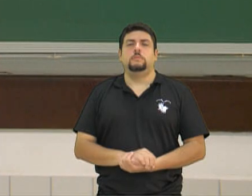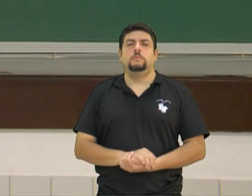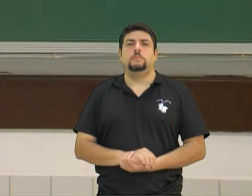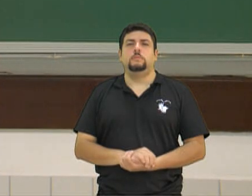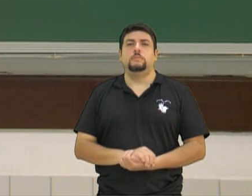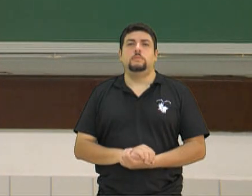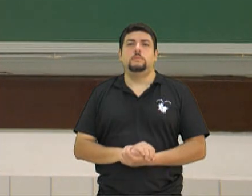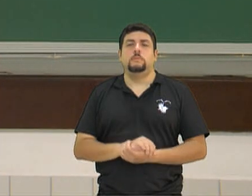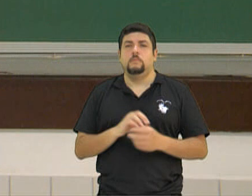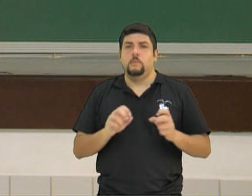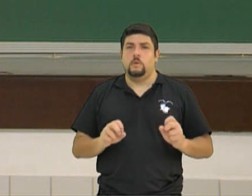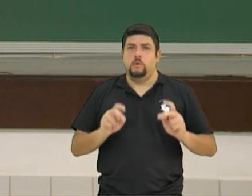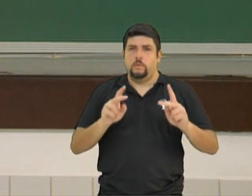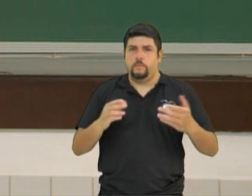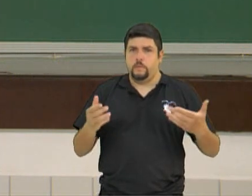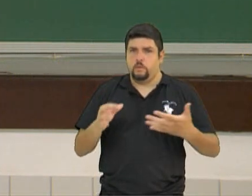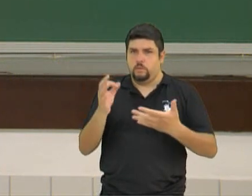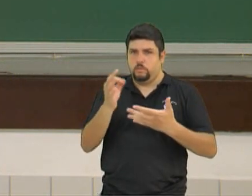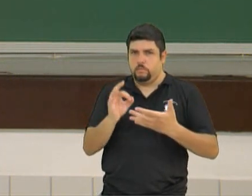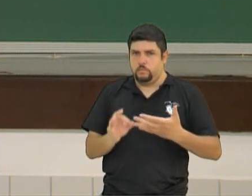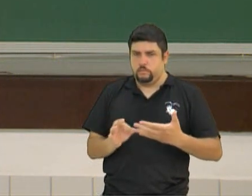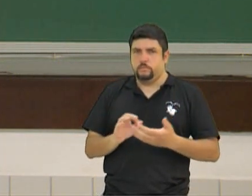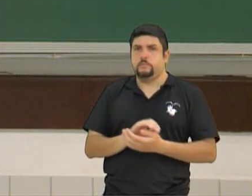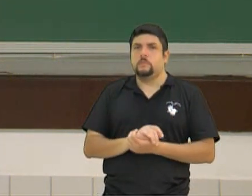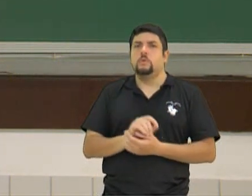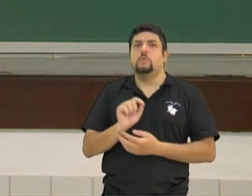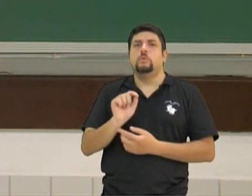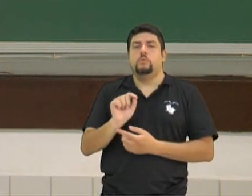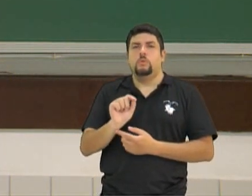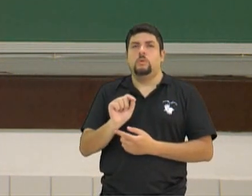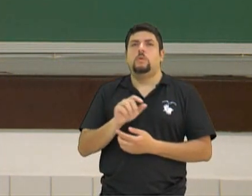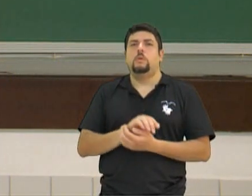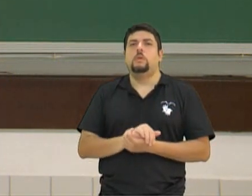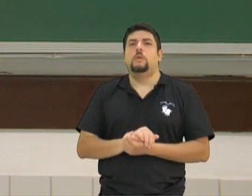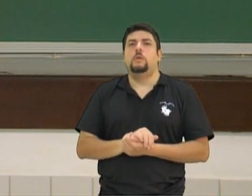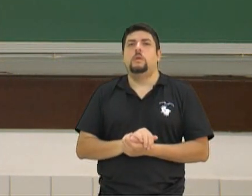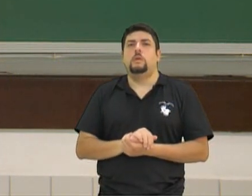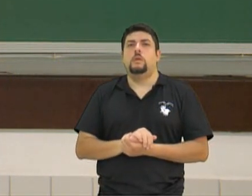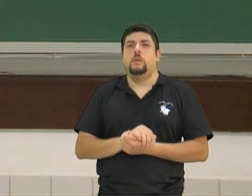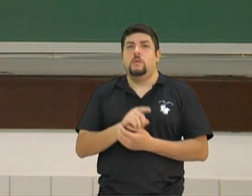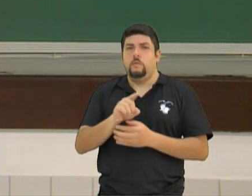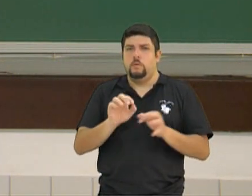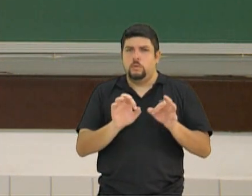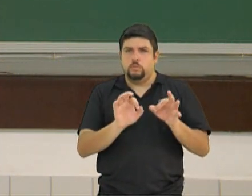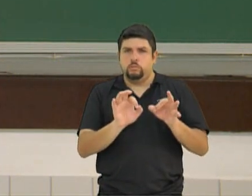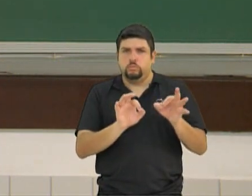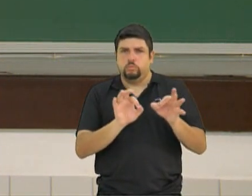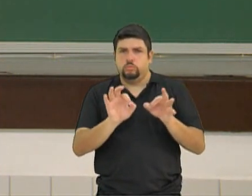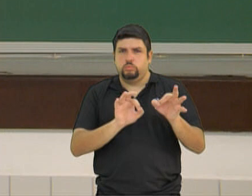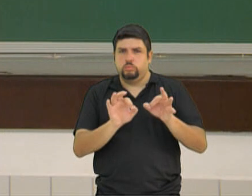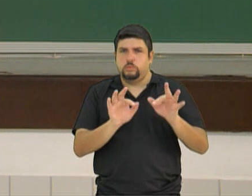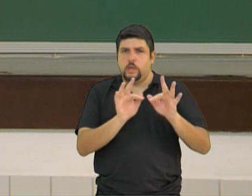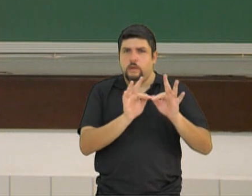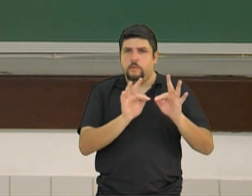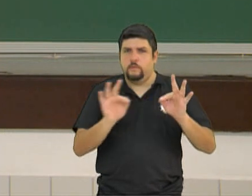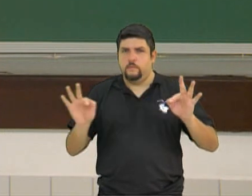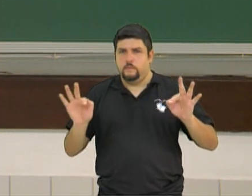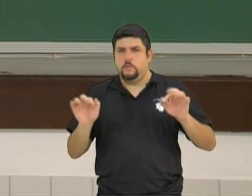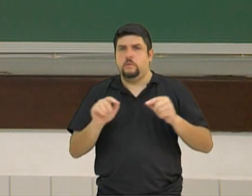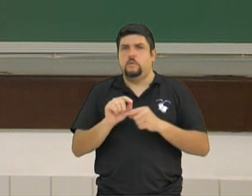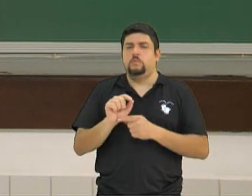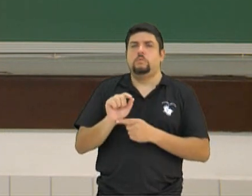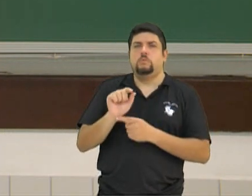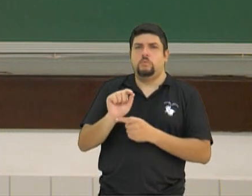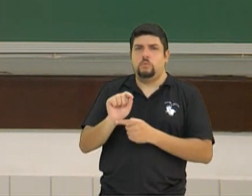Pessoal, para a gente poder corrigir aqui, é o seguinte. Lembra que eu falei com vocês que na hora de você formular uma frase na segunda condicional, aliás, na primeira, na terceira